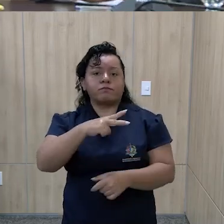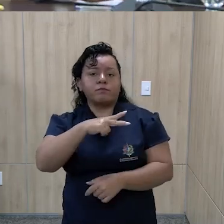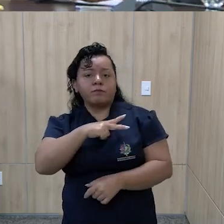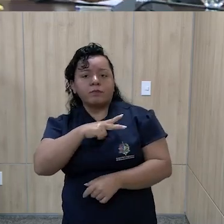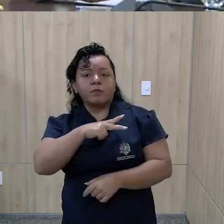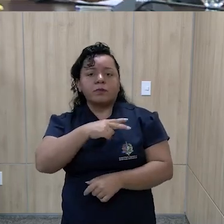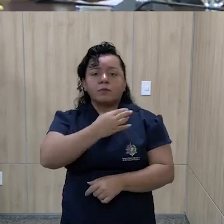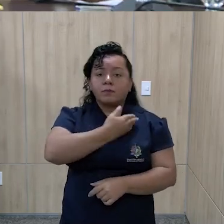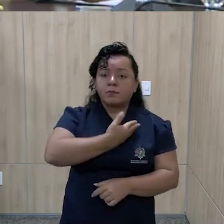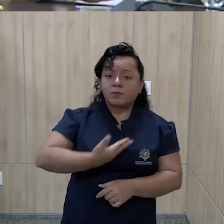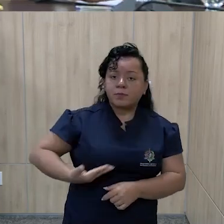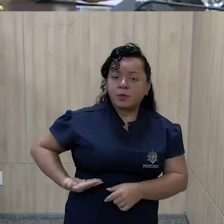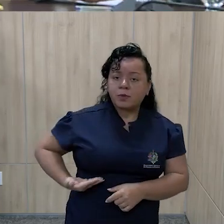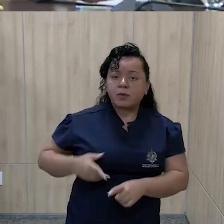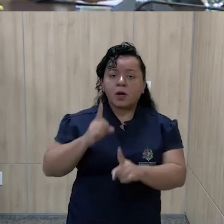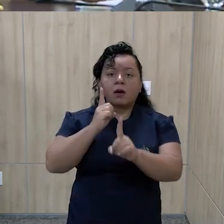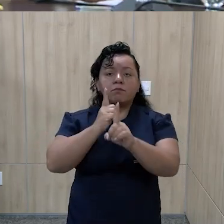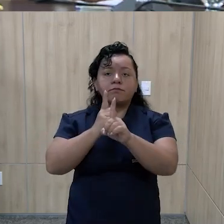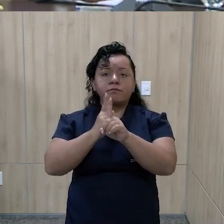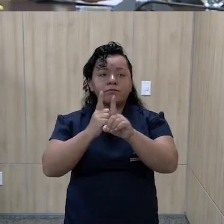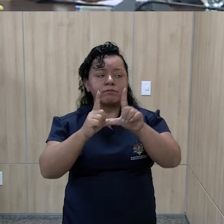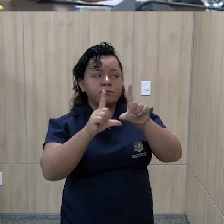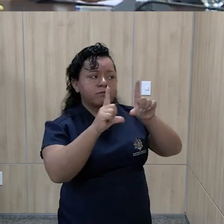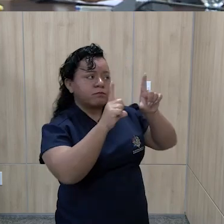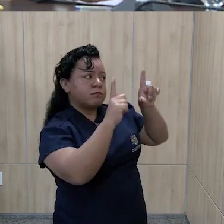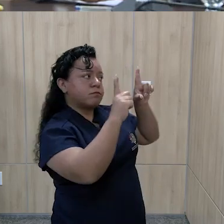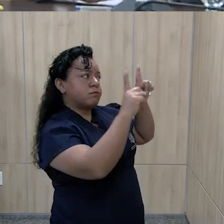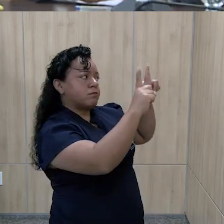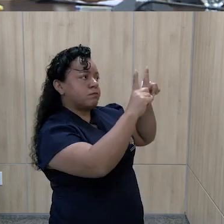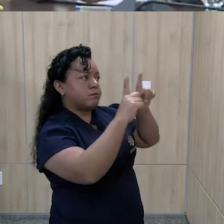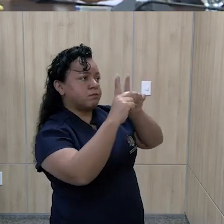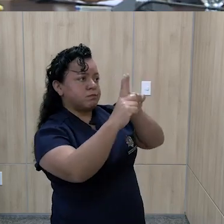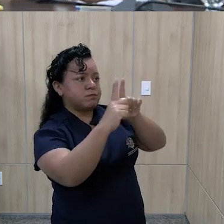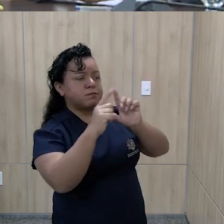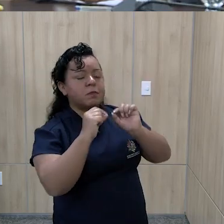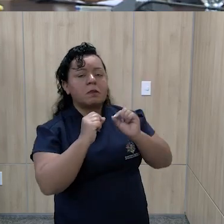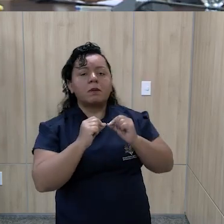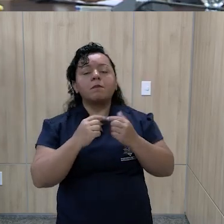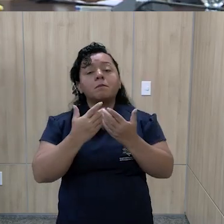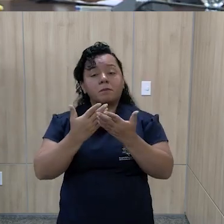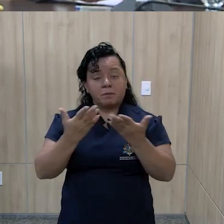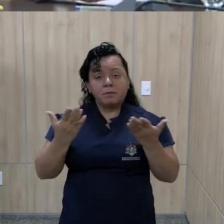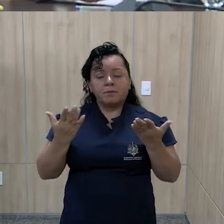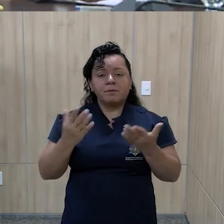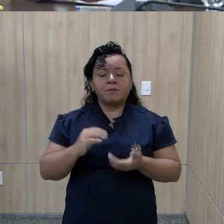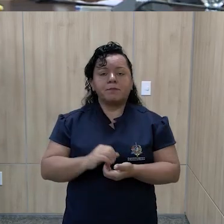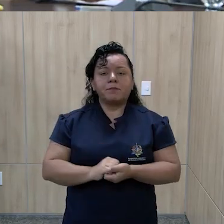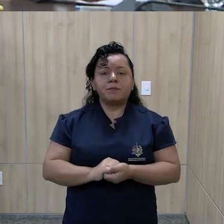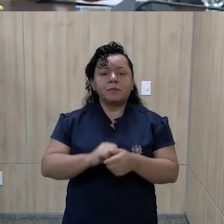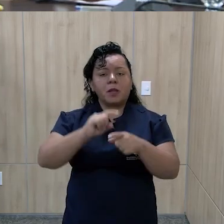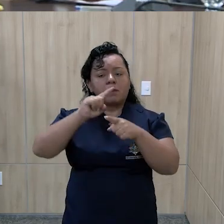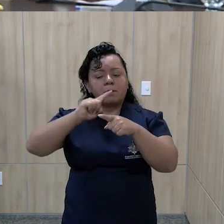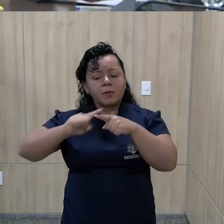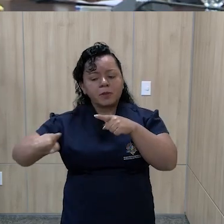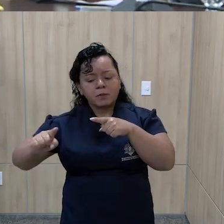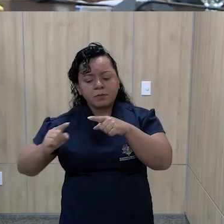privados encontram-se lá a fixada naqueles locais placas